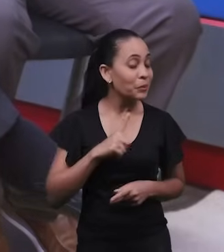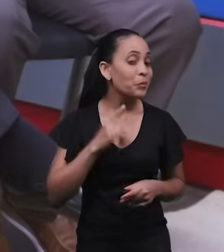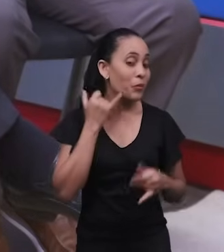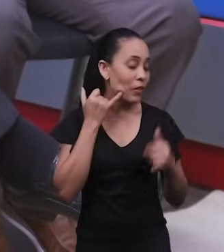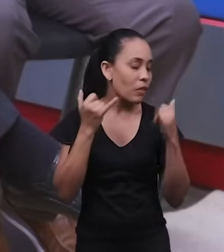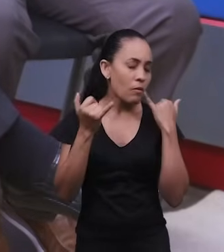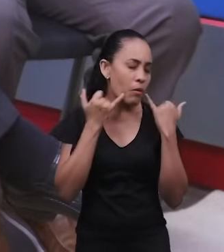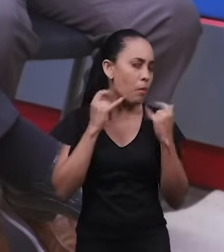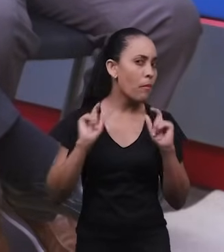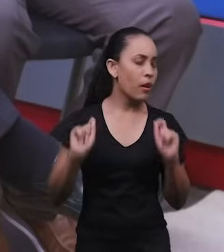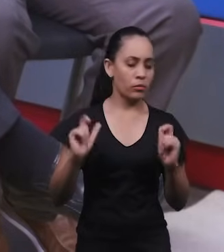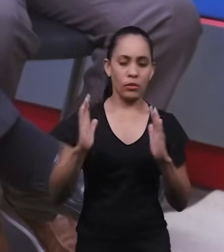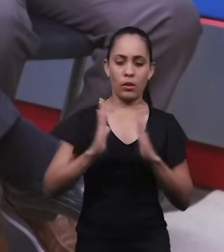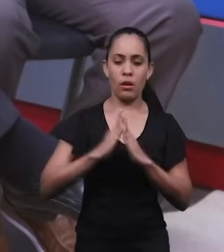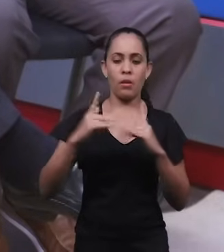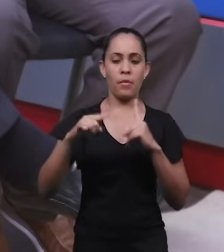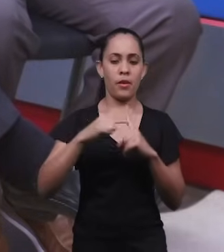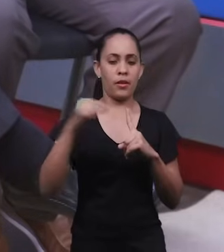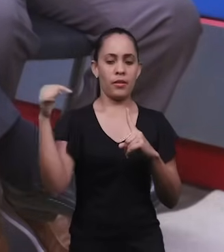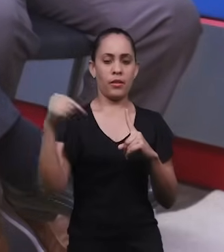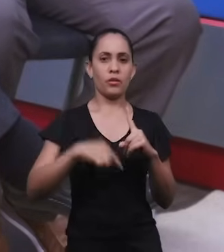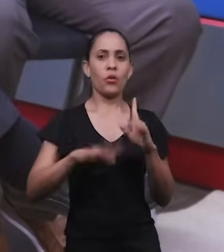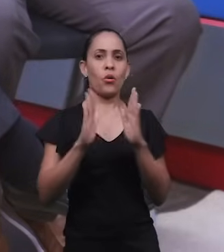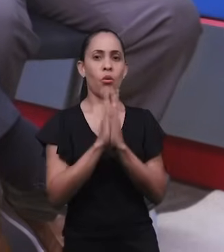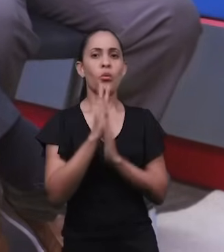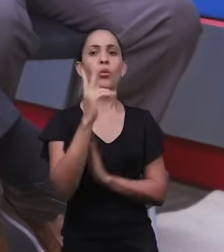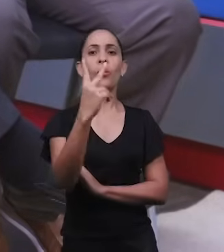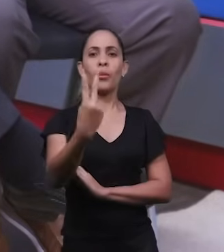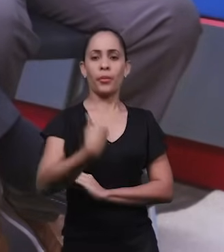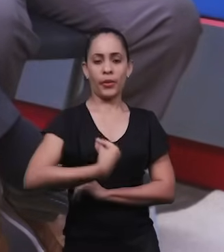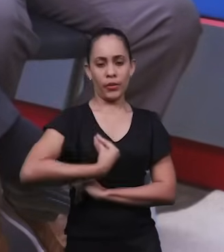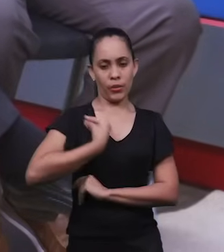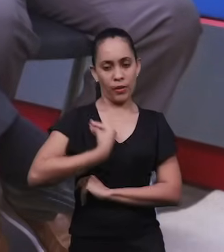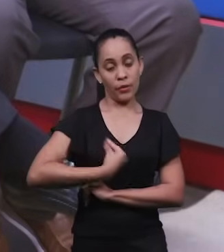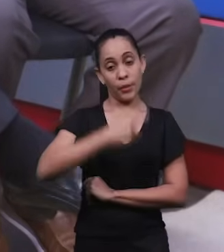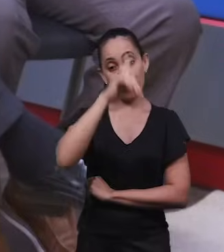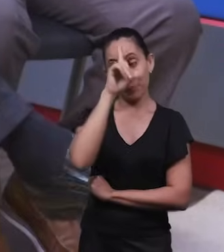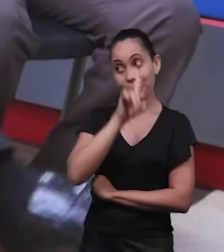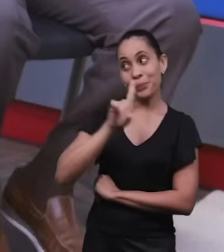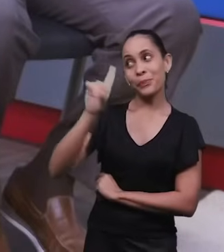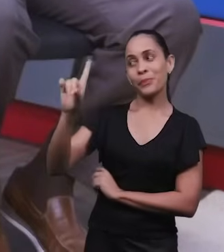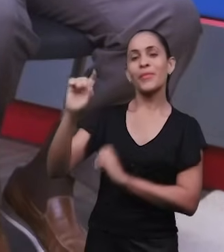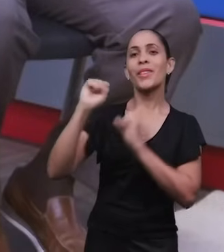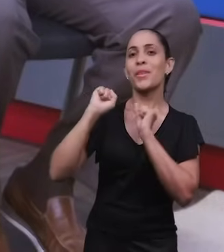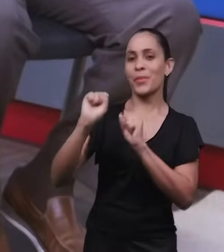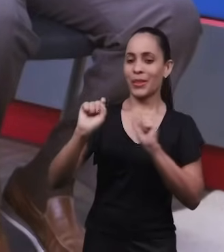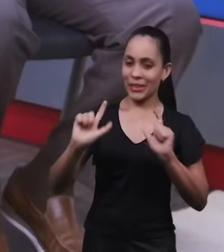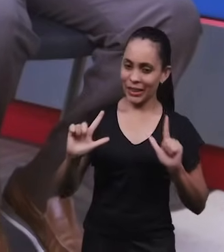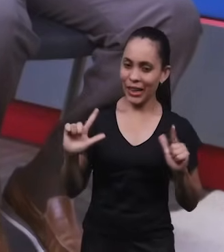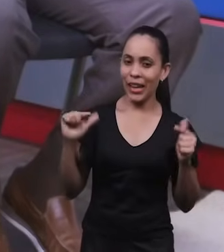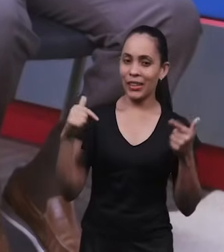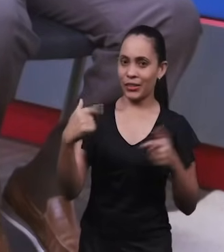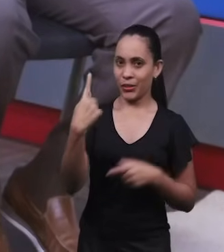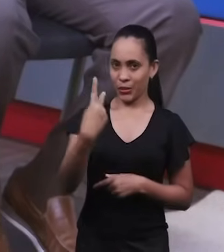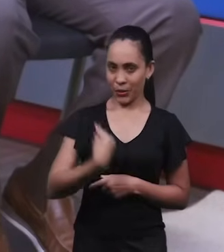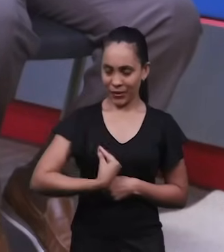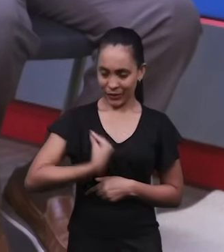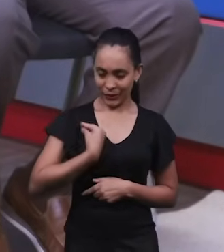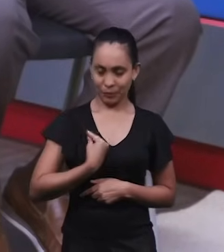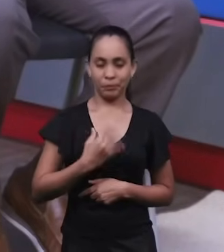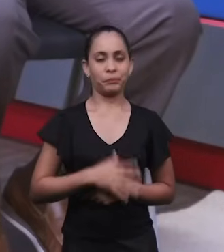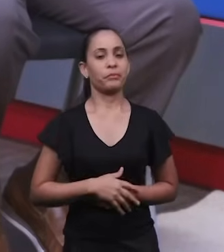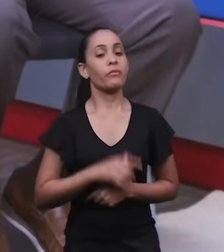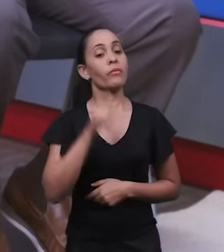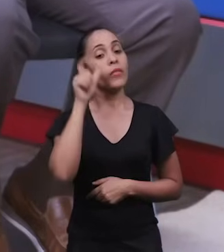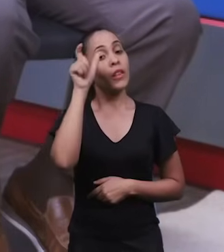sendo informado que uma igreja orou por você para que Deus possa operar na sua vida. Mas